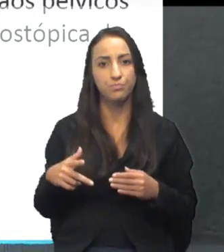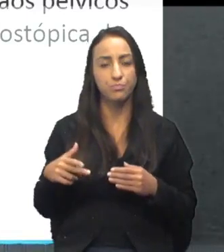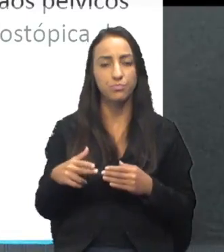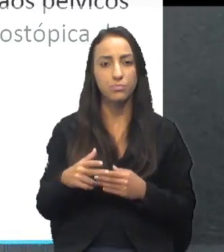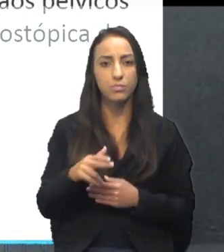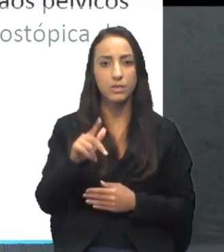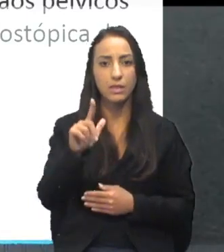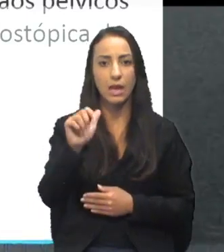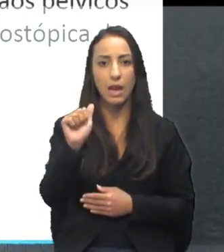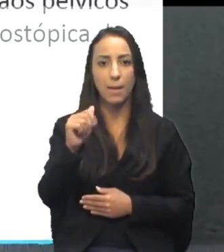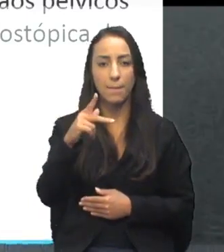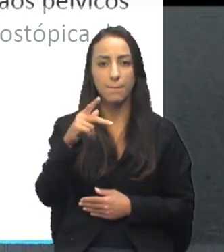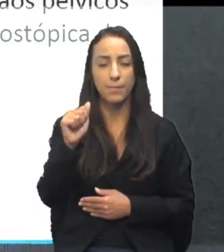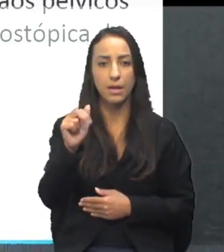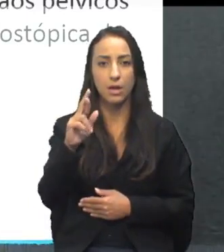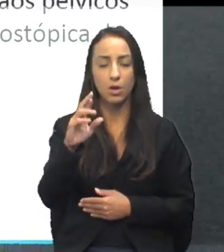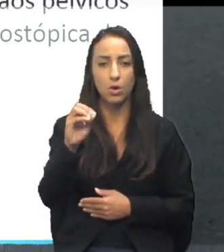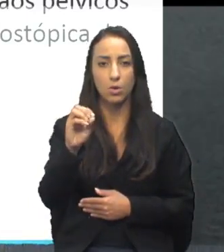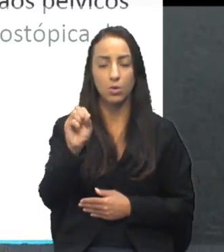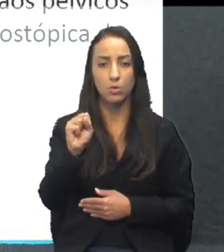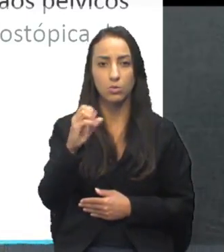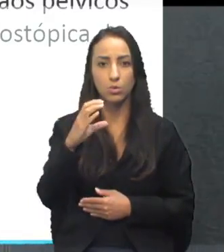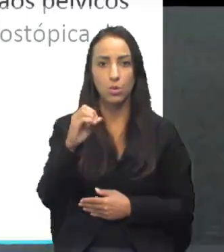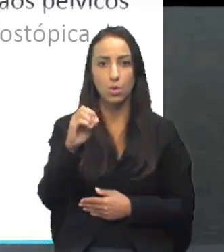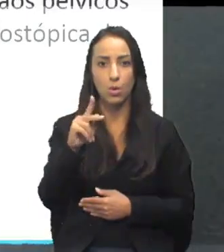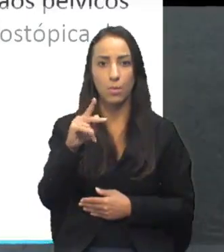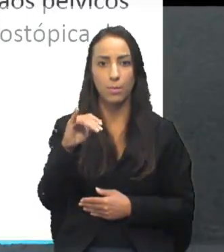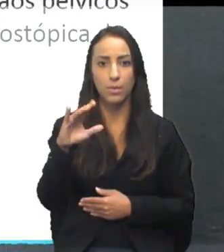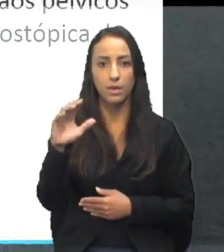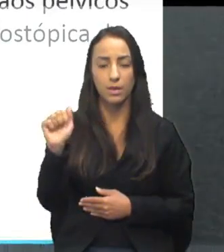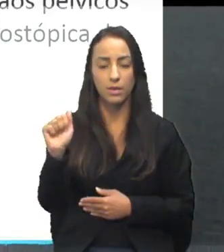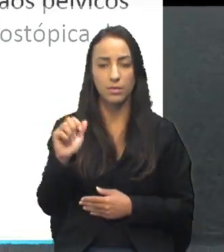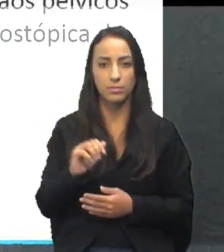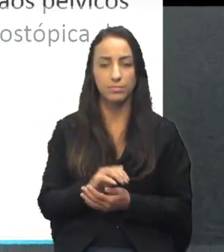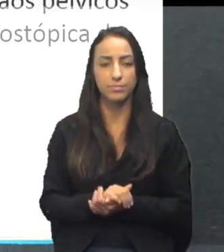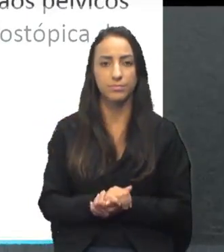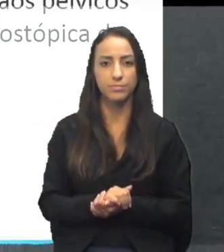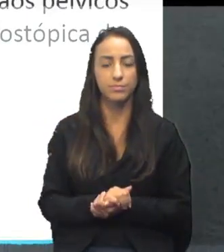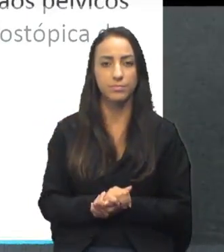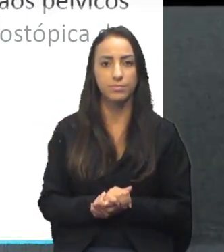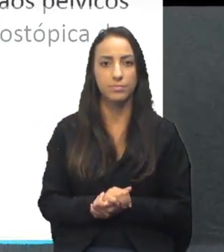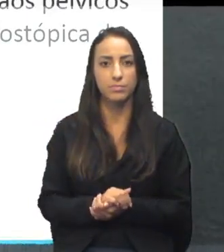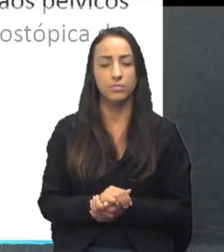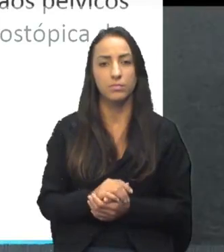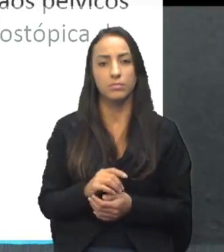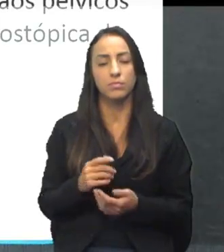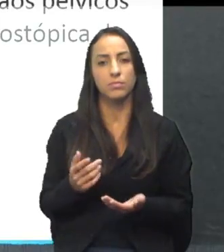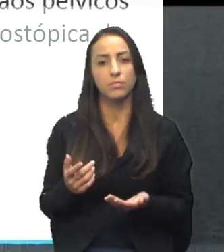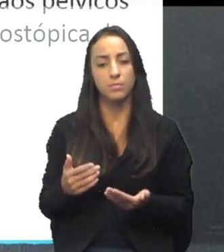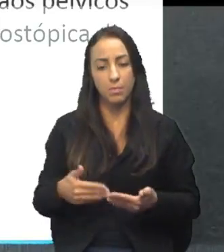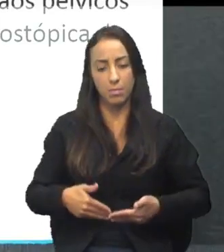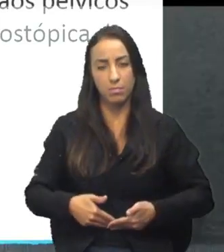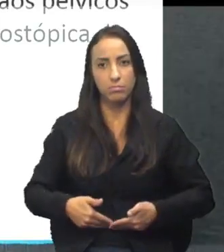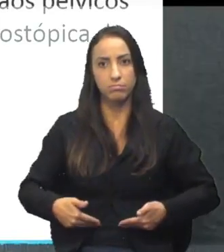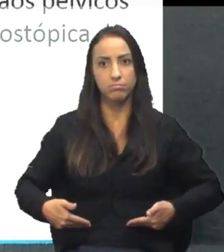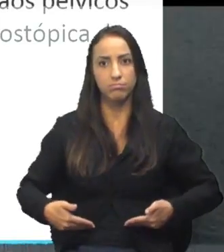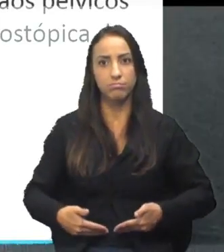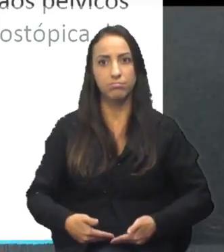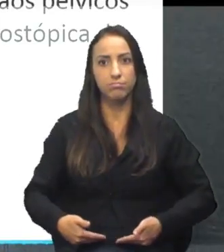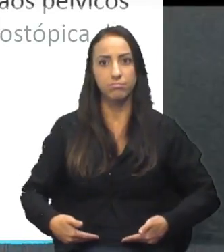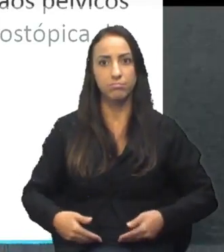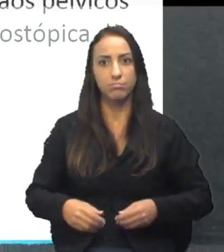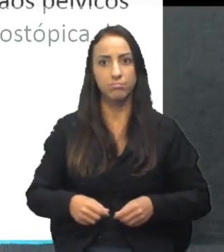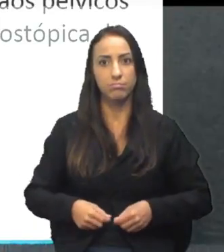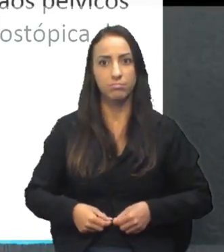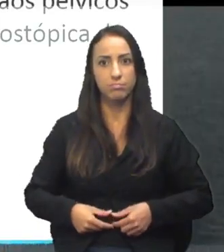cirurgia laparoscópica de abdômen inferior, que é a abertura, então, da parte inferior do abdômen,